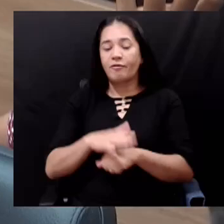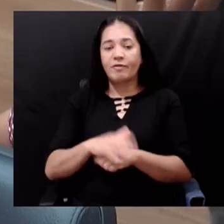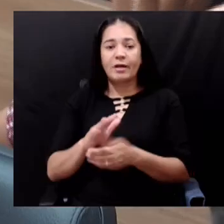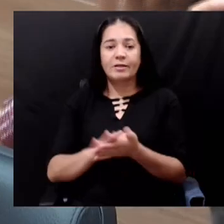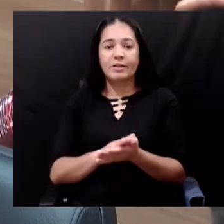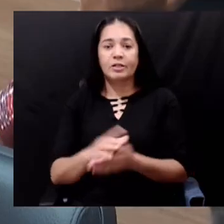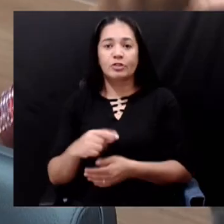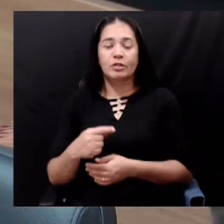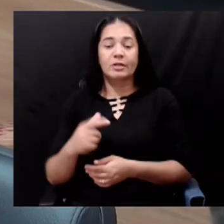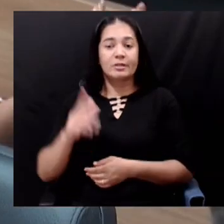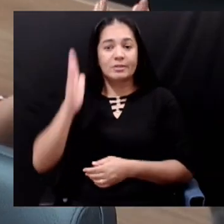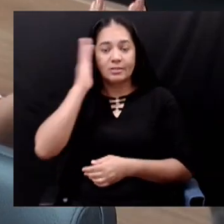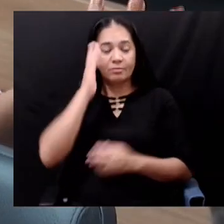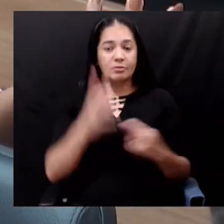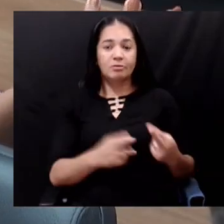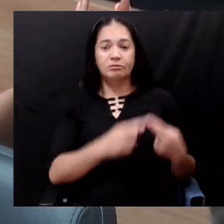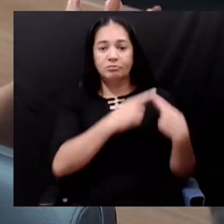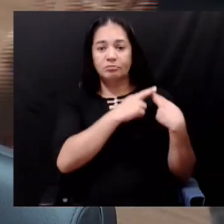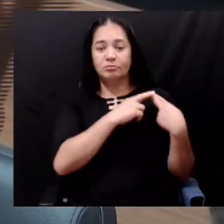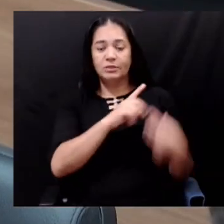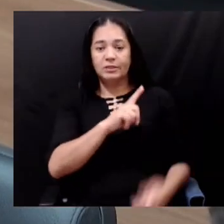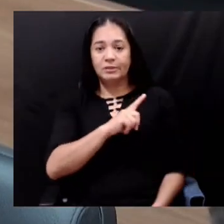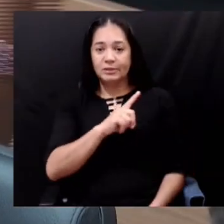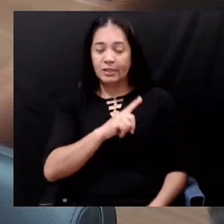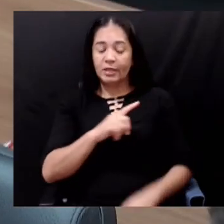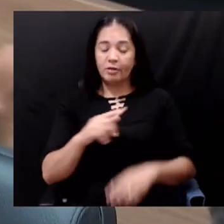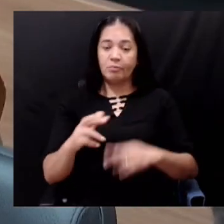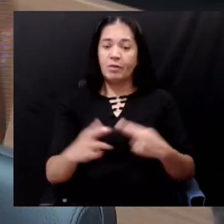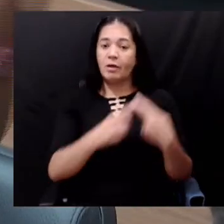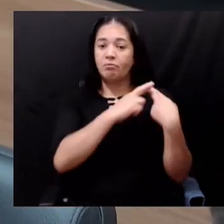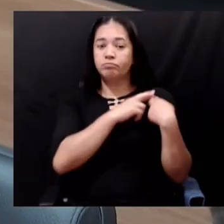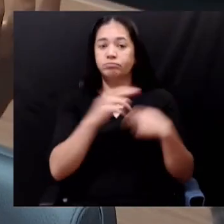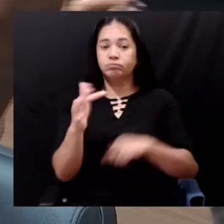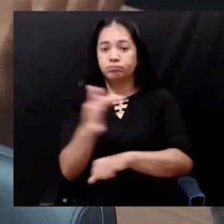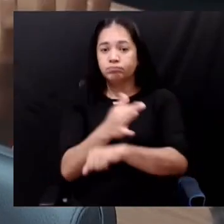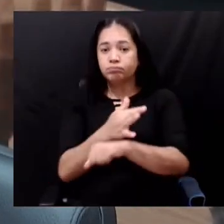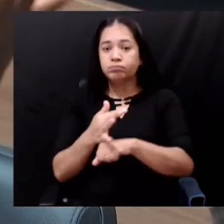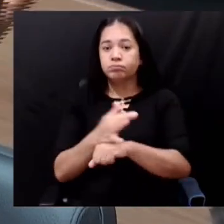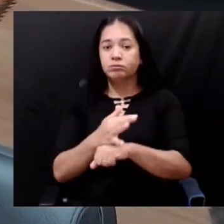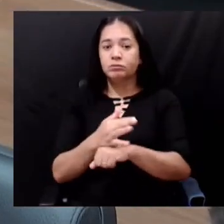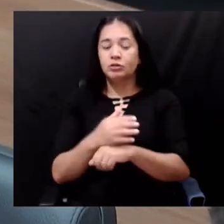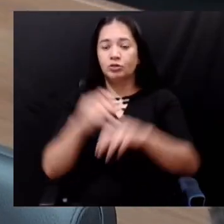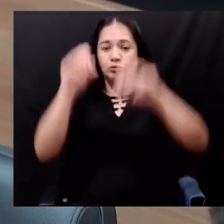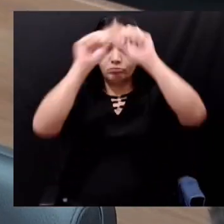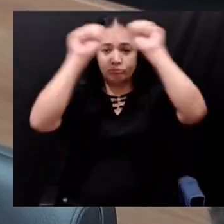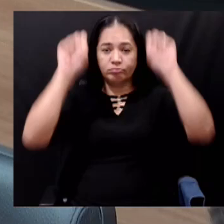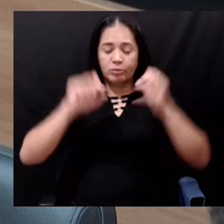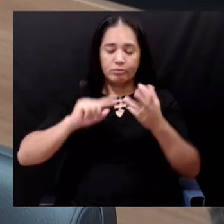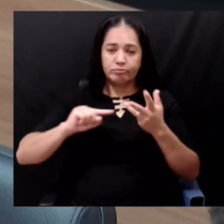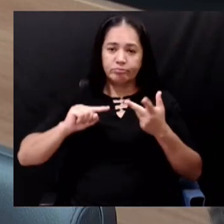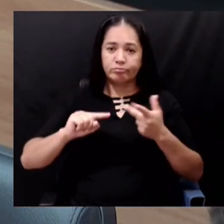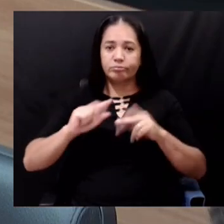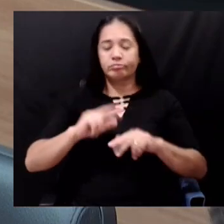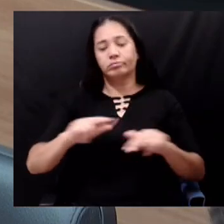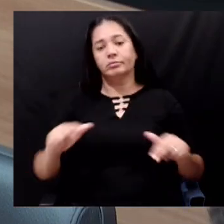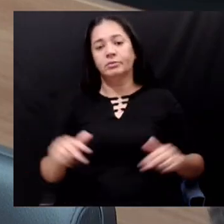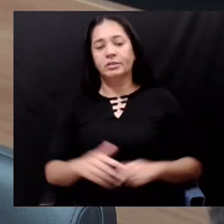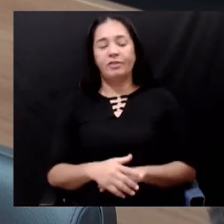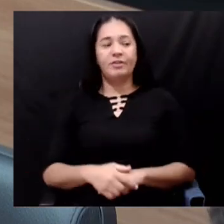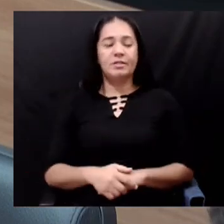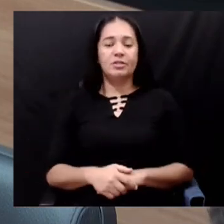responsabilidade formal, né? Com o Tribunal de Contas, enfim, etc. Então, eu jogo aqui